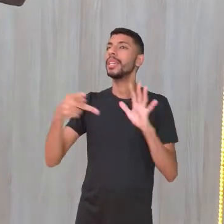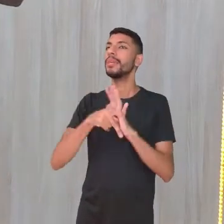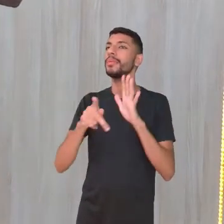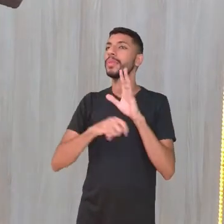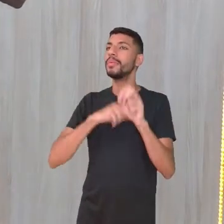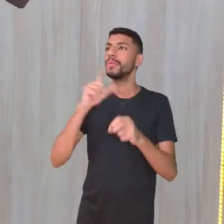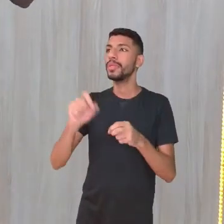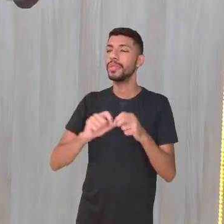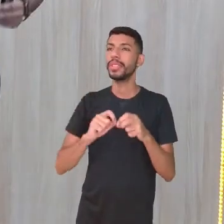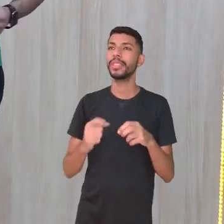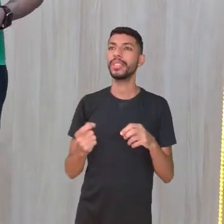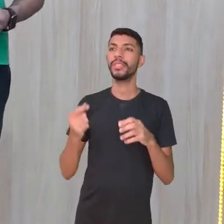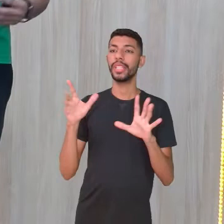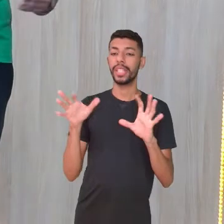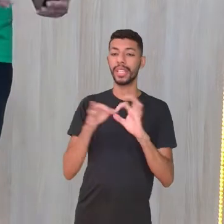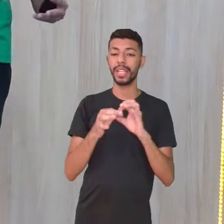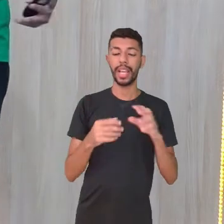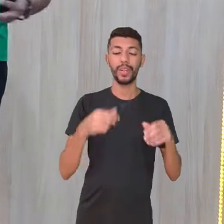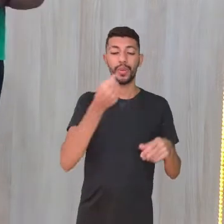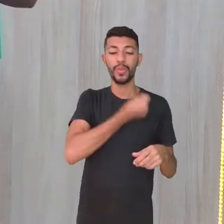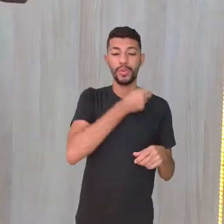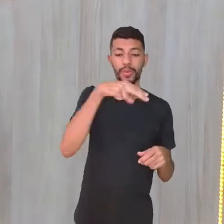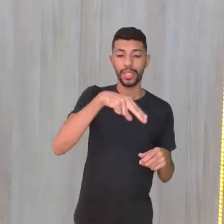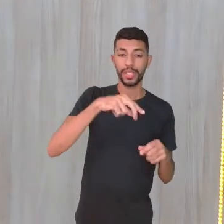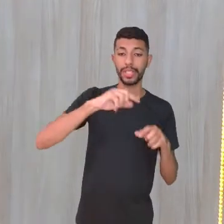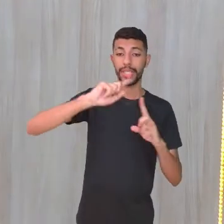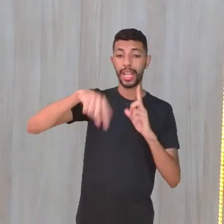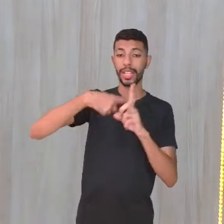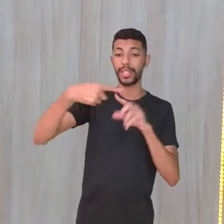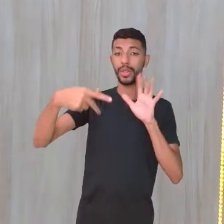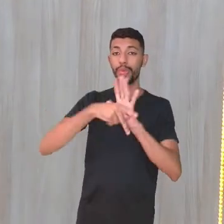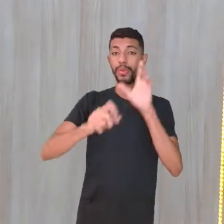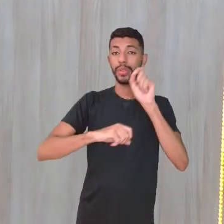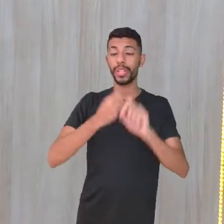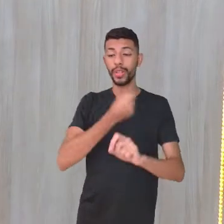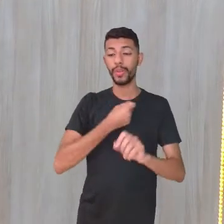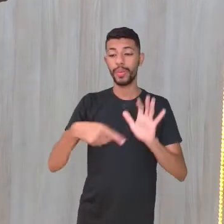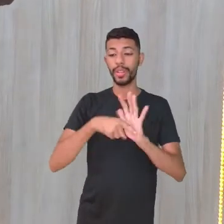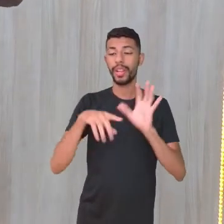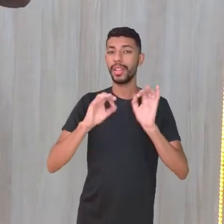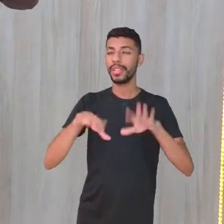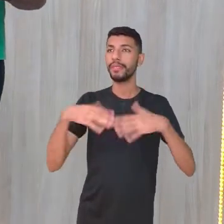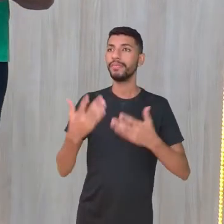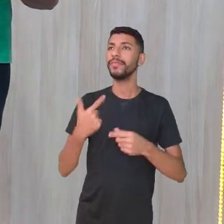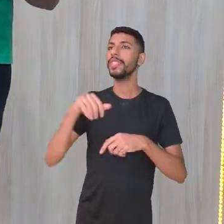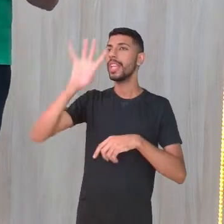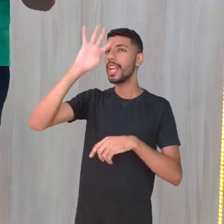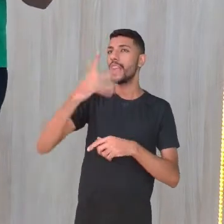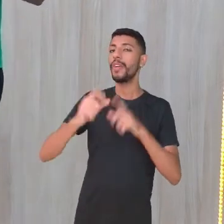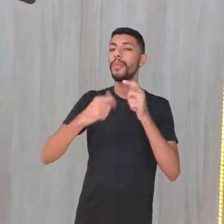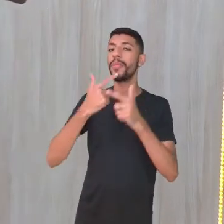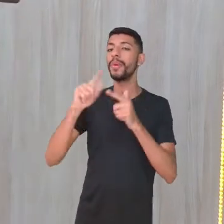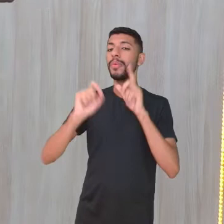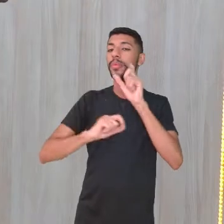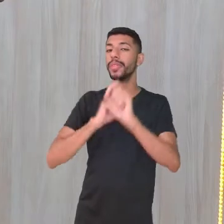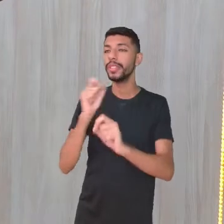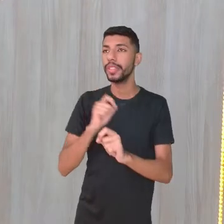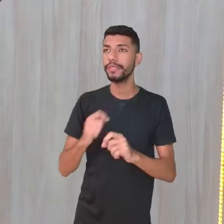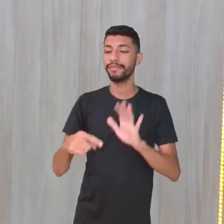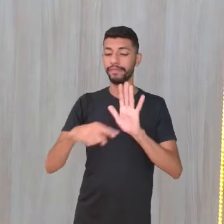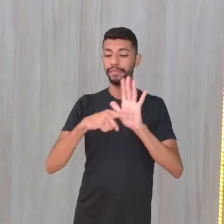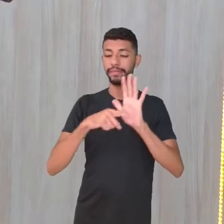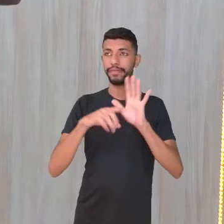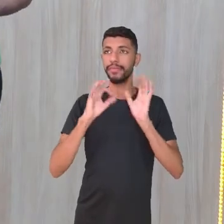conjunto dos números naturais e acrescentou os números negativos. Então resolveu aí o problema da